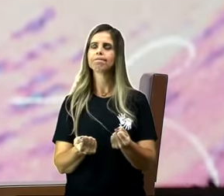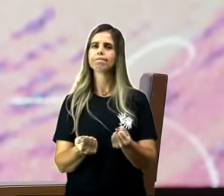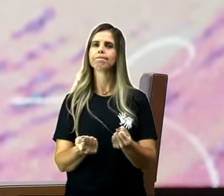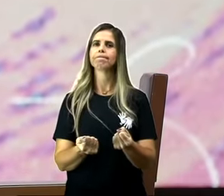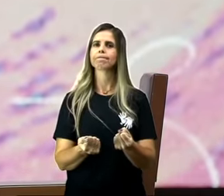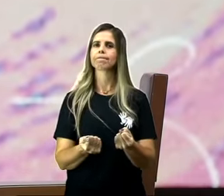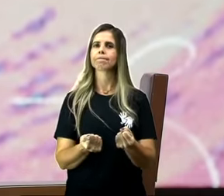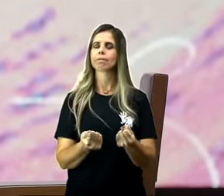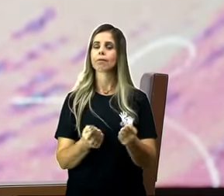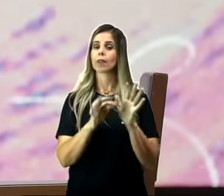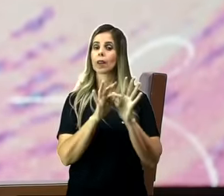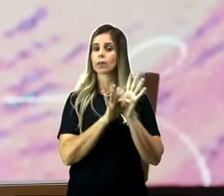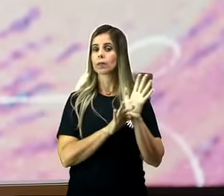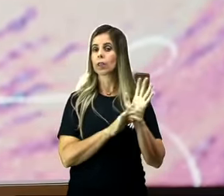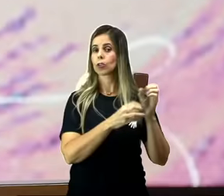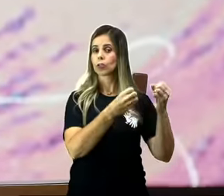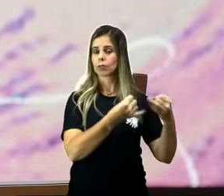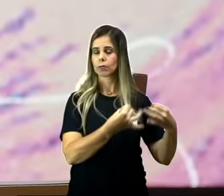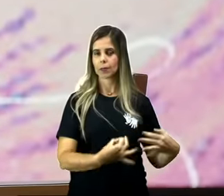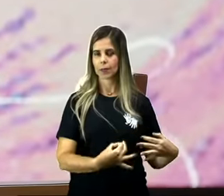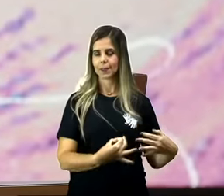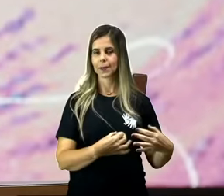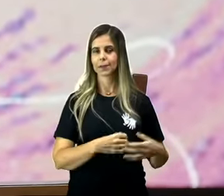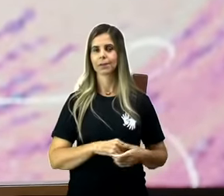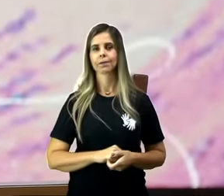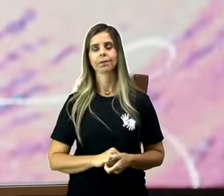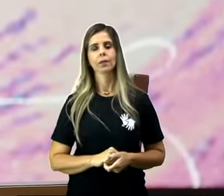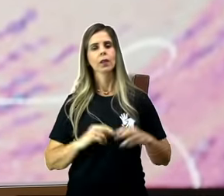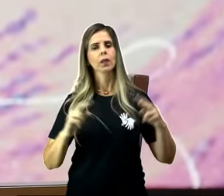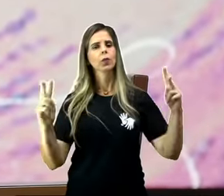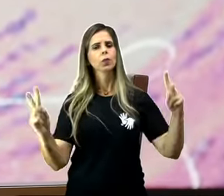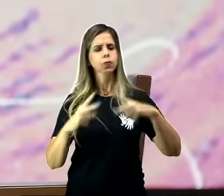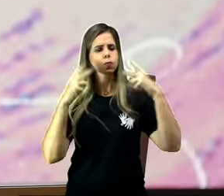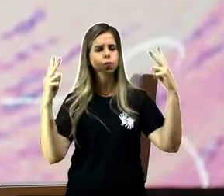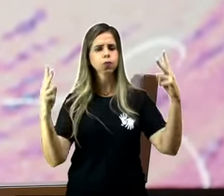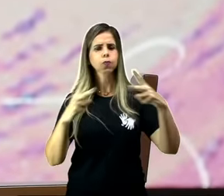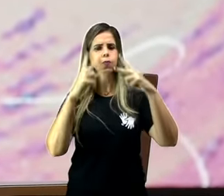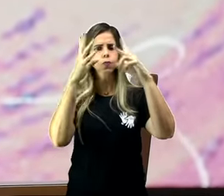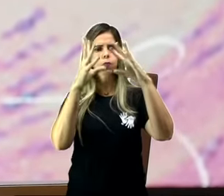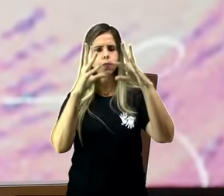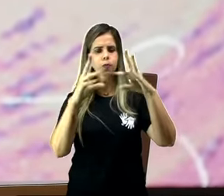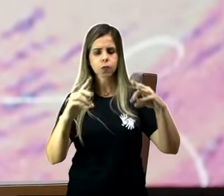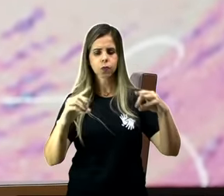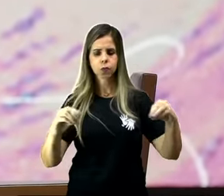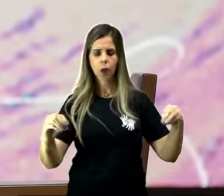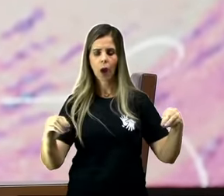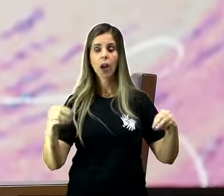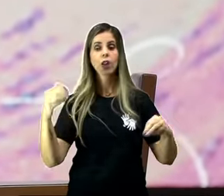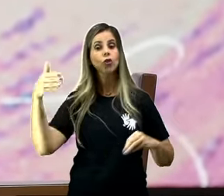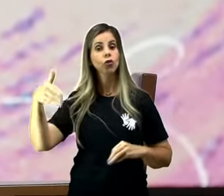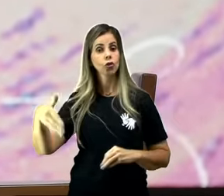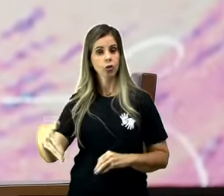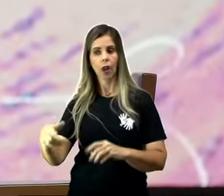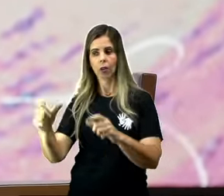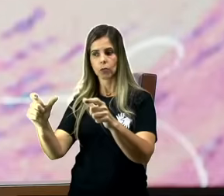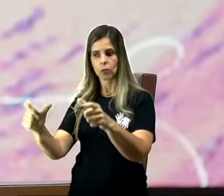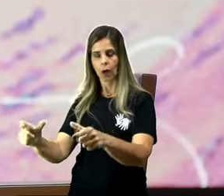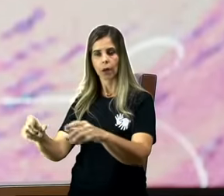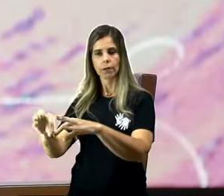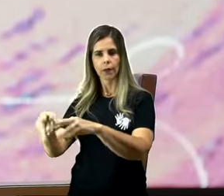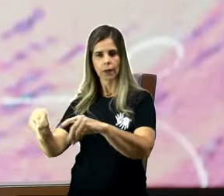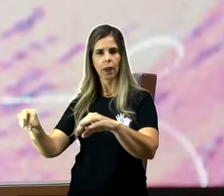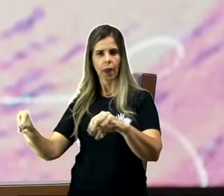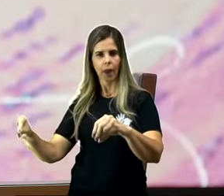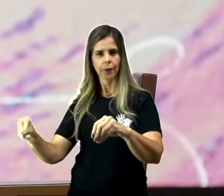O texto diz que a tempestade se aquietou, eles chegaram do outro lado. Quando Jesus desembarcou,